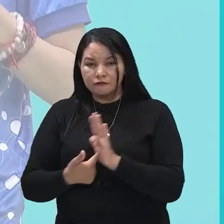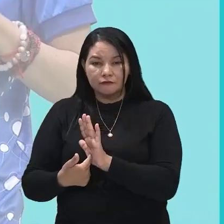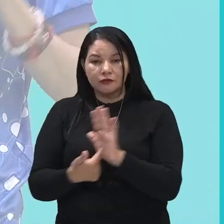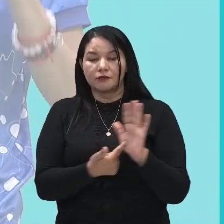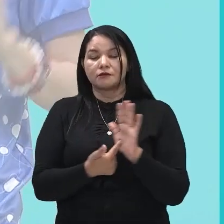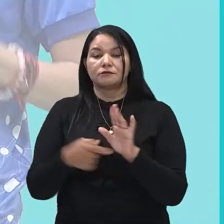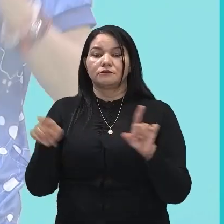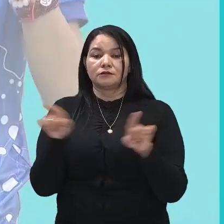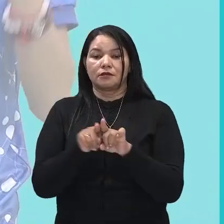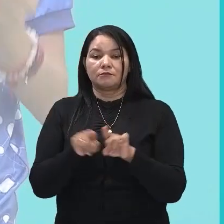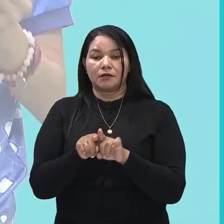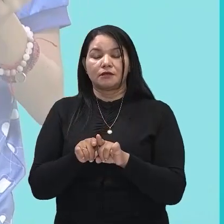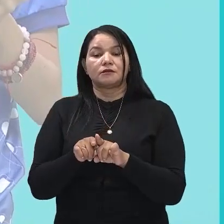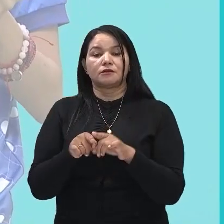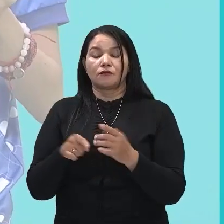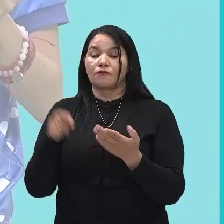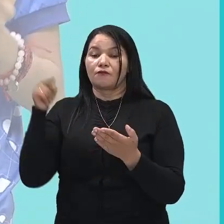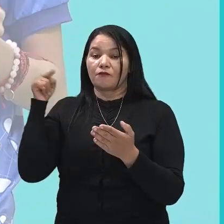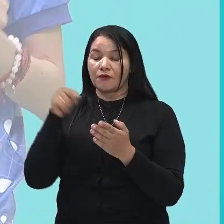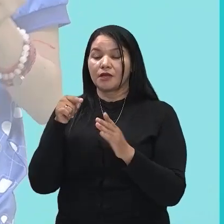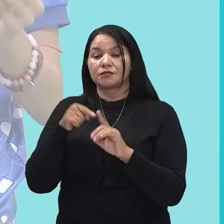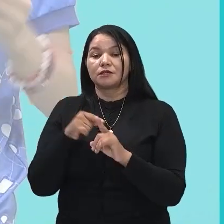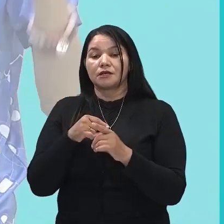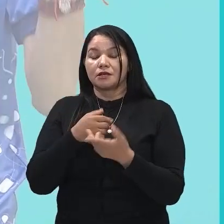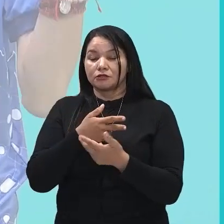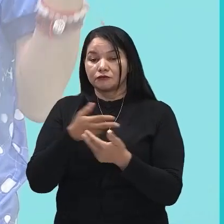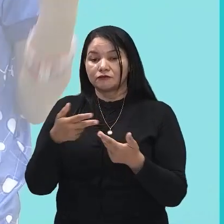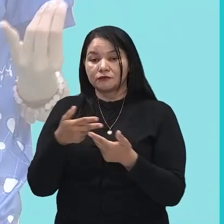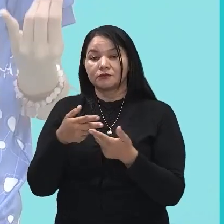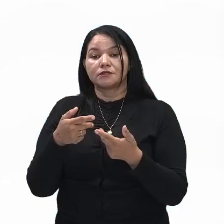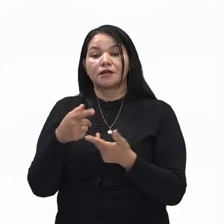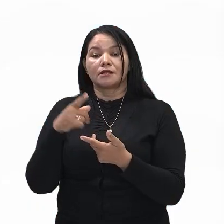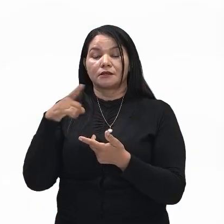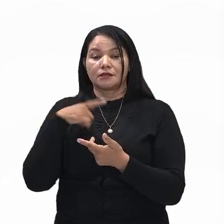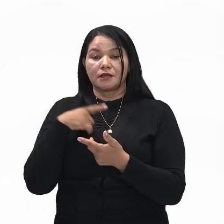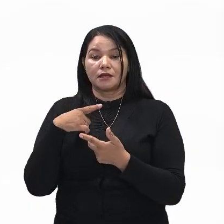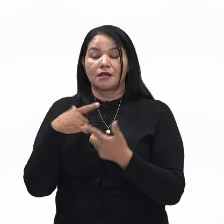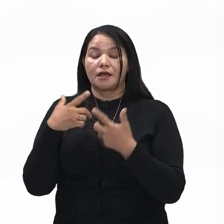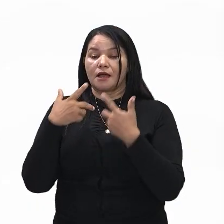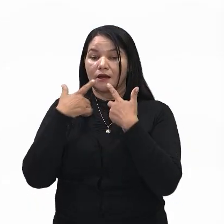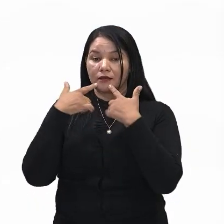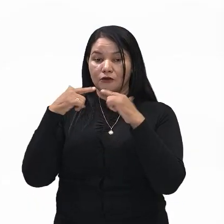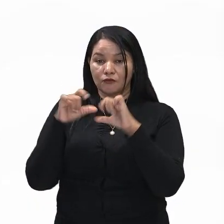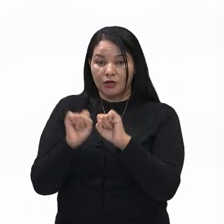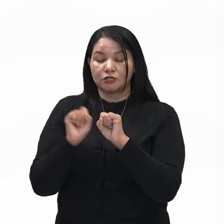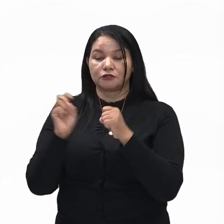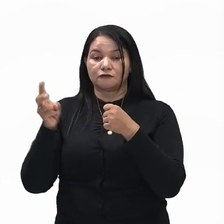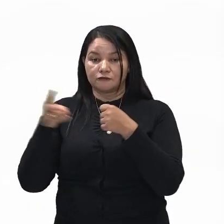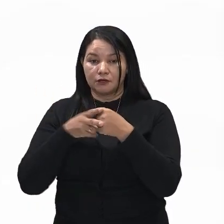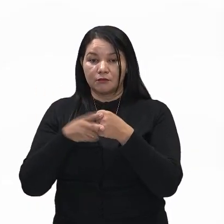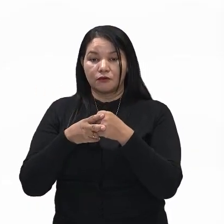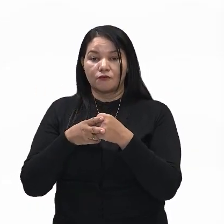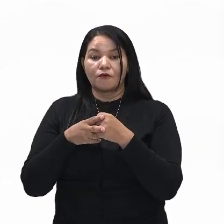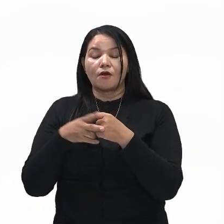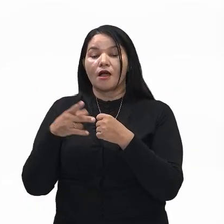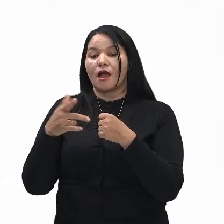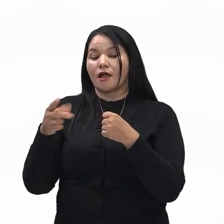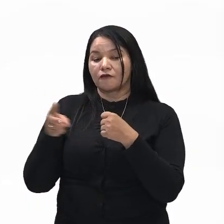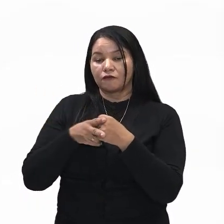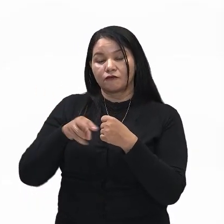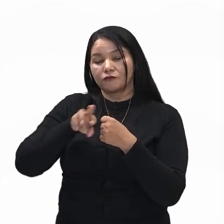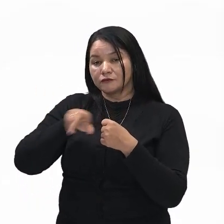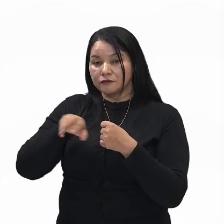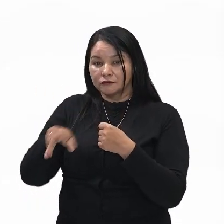Quando falamos dessa linguagem, vamos ter a linguagem verbal, a linguagem não verbal e a